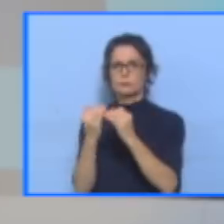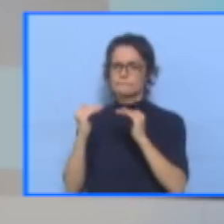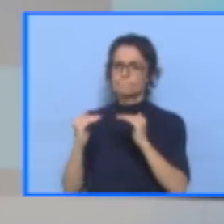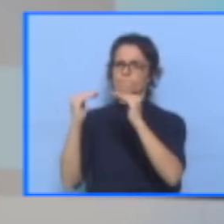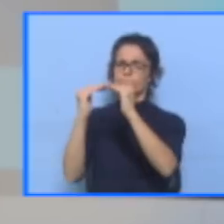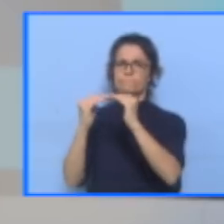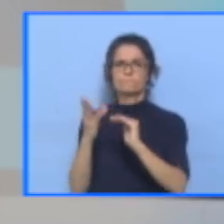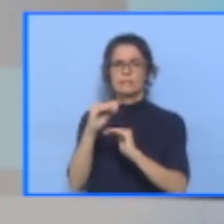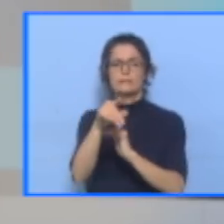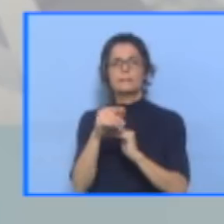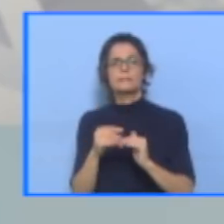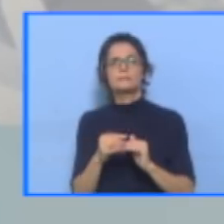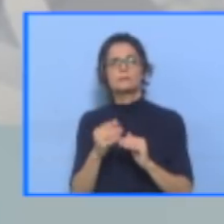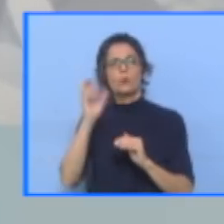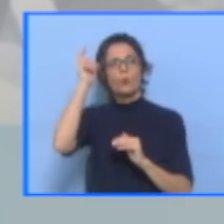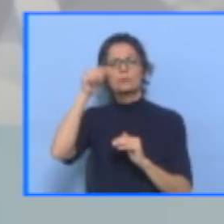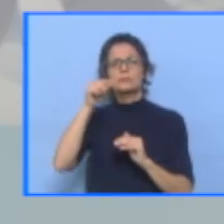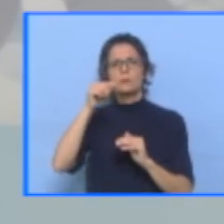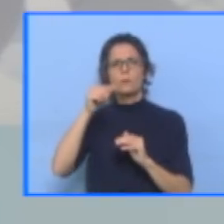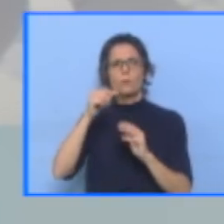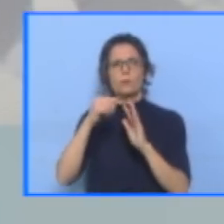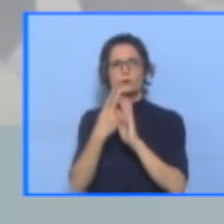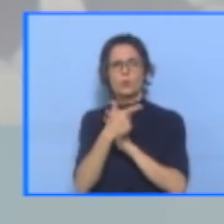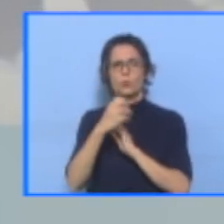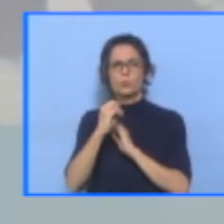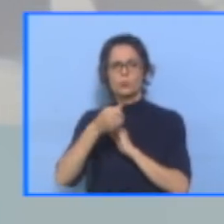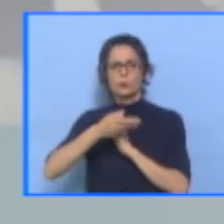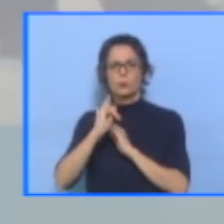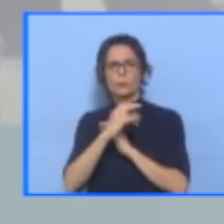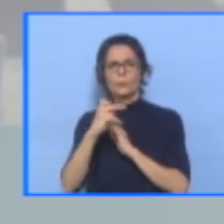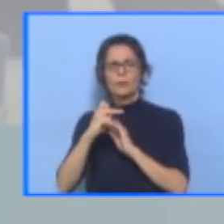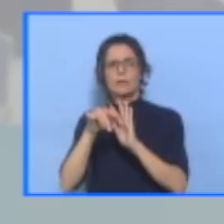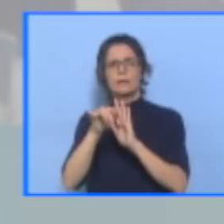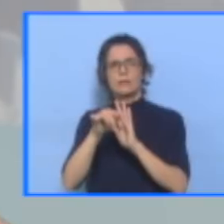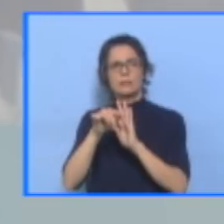equilibrada. E introduziu esse conceito da utopia, esta obra, este autor,